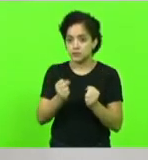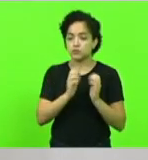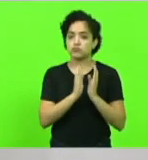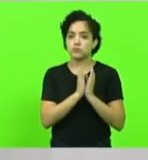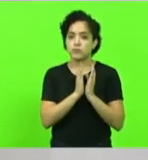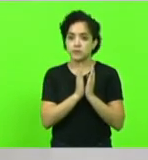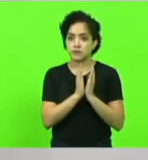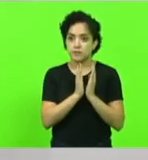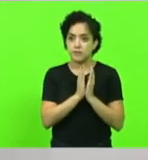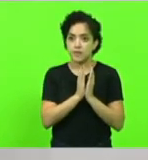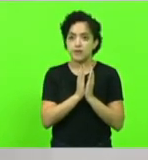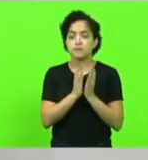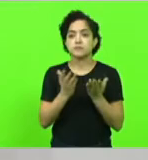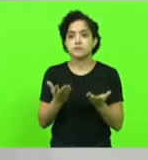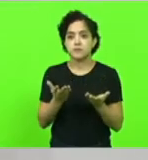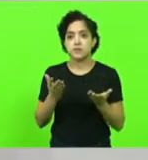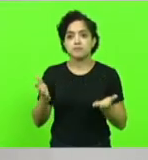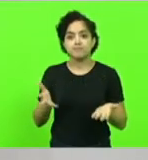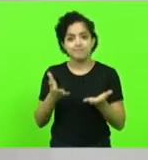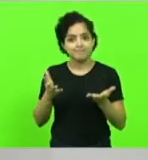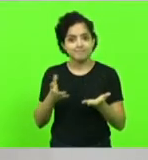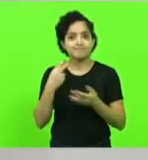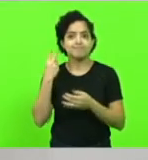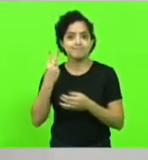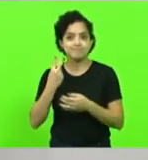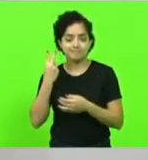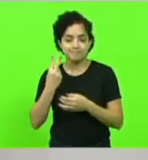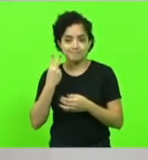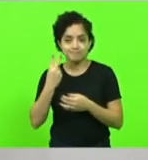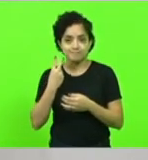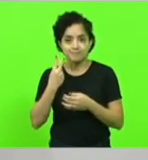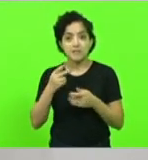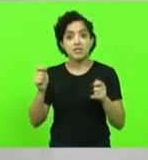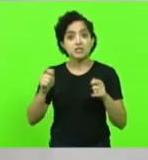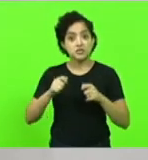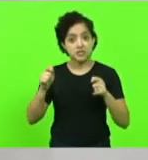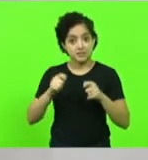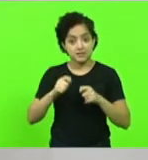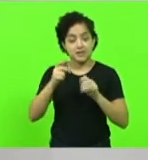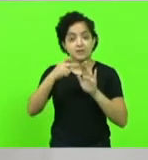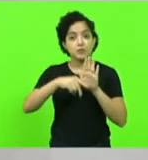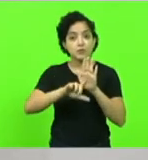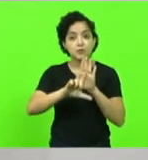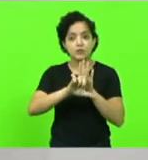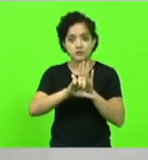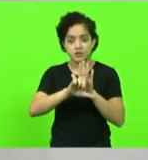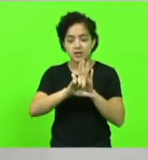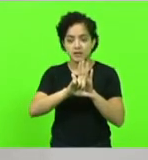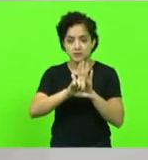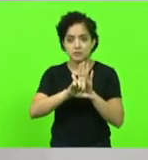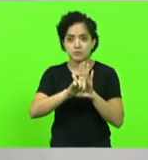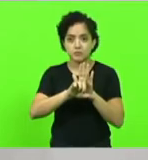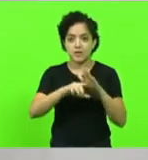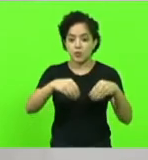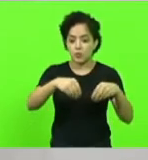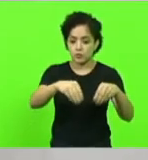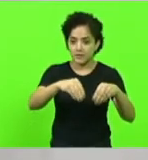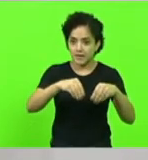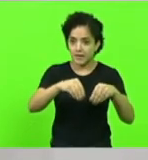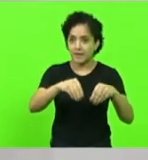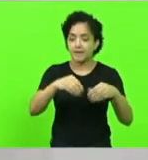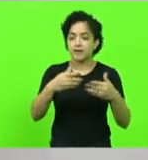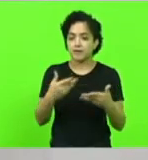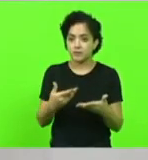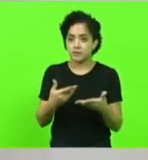região, promovido pelo vereador Jailson, já tem um projeto com a cessão do terreno promovida pelo